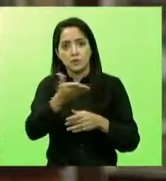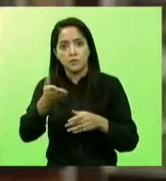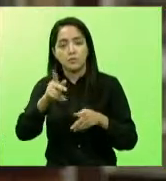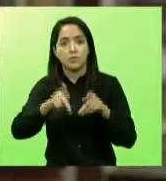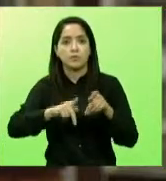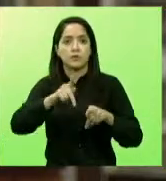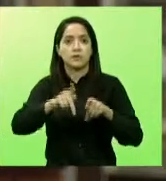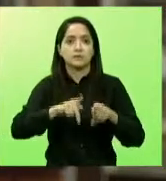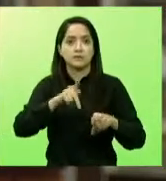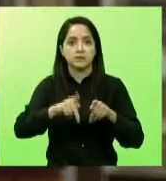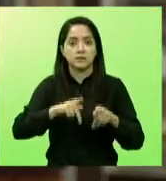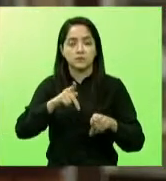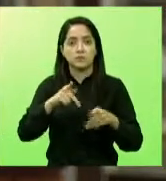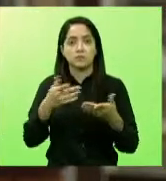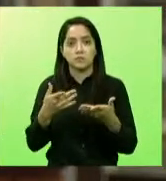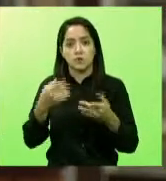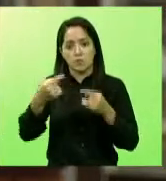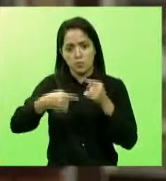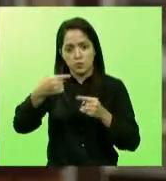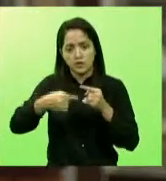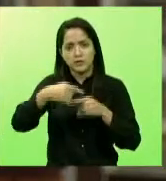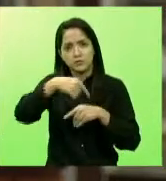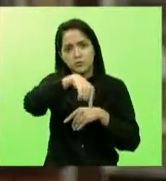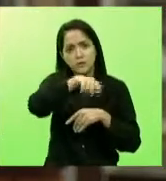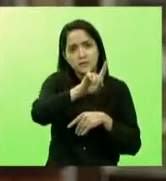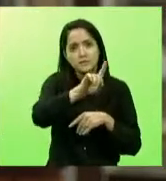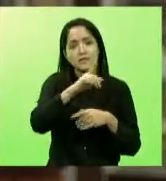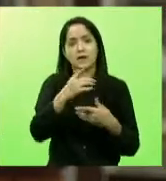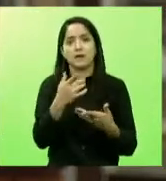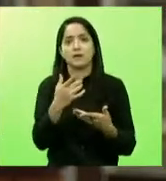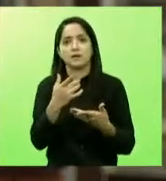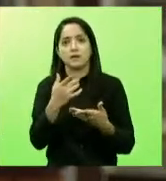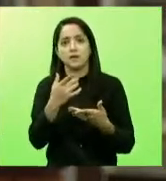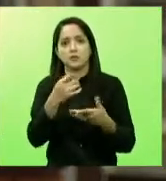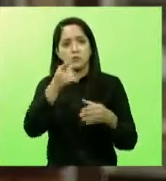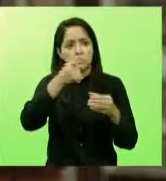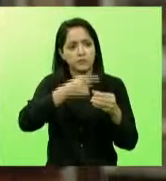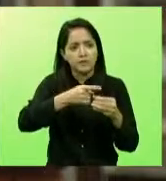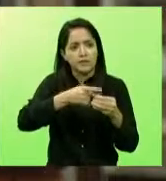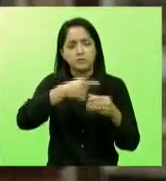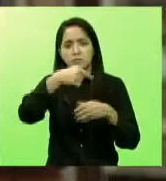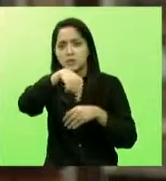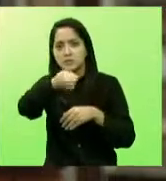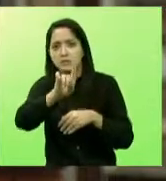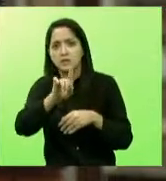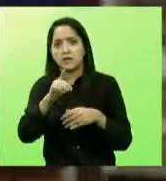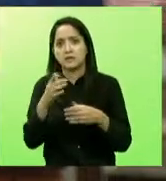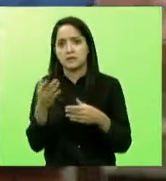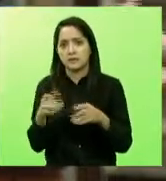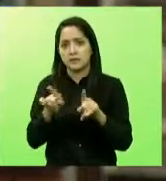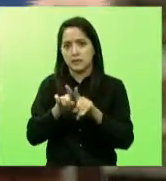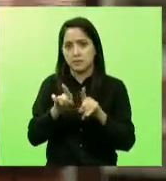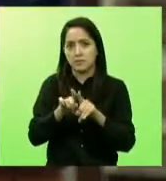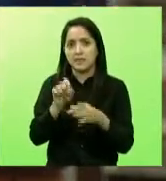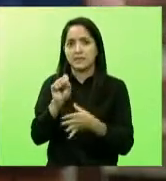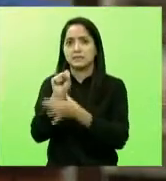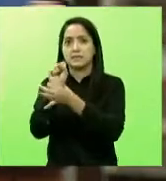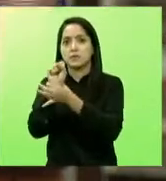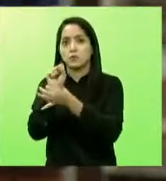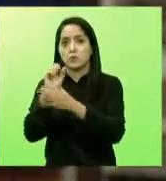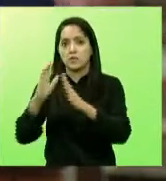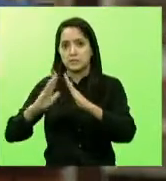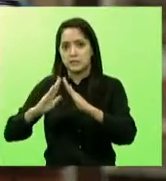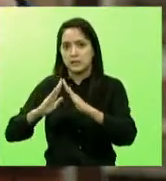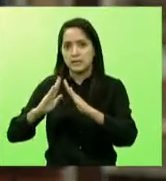catarinenses. O político, ele sai daqui, quando ele bota o pé para fora da Assembleia, o próprio pessoal da segurança da casa